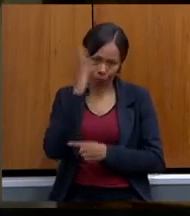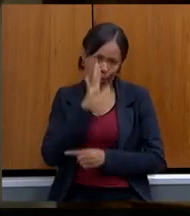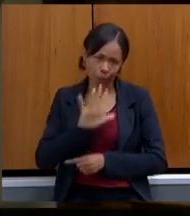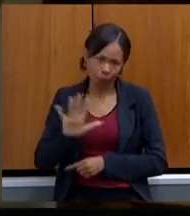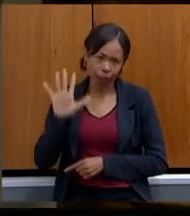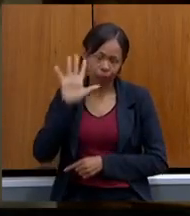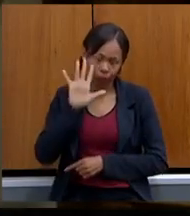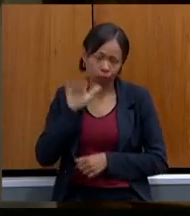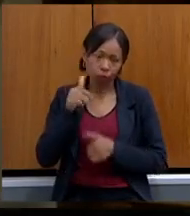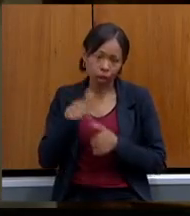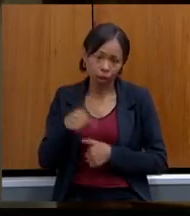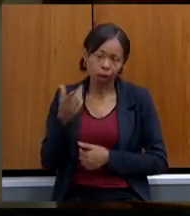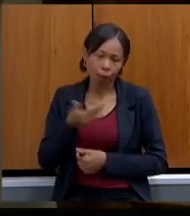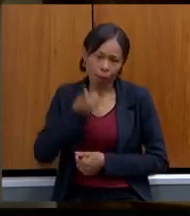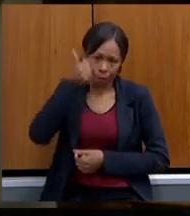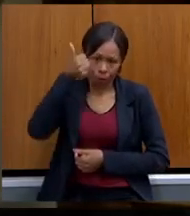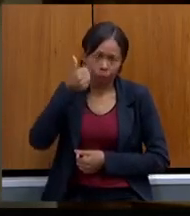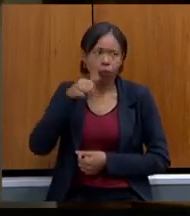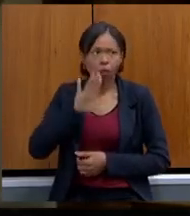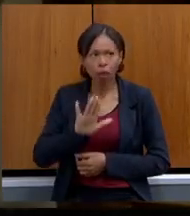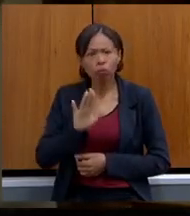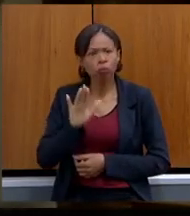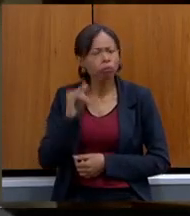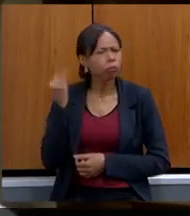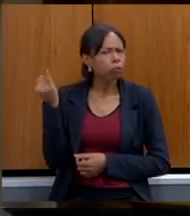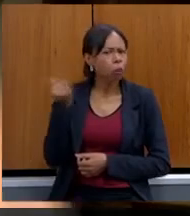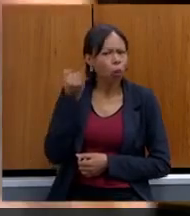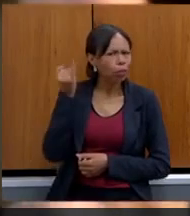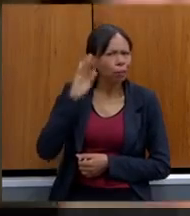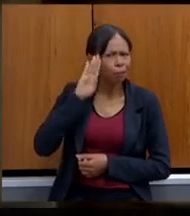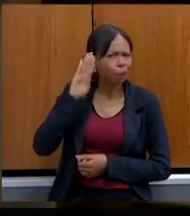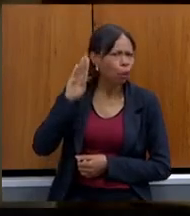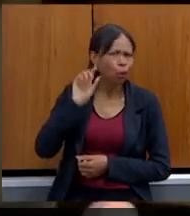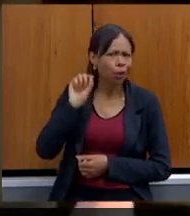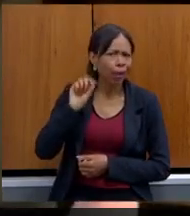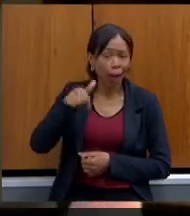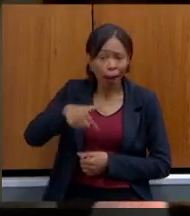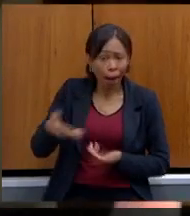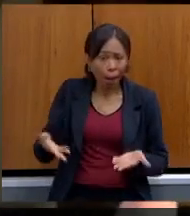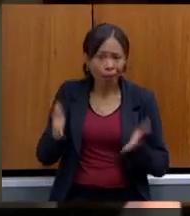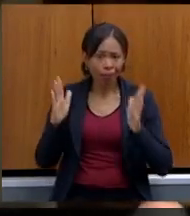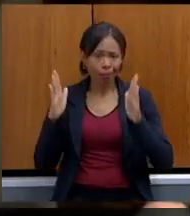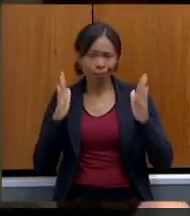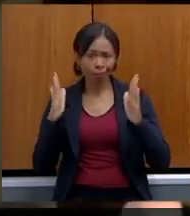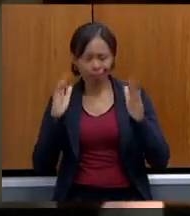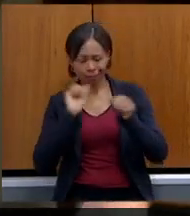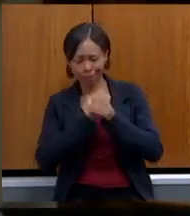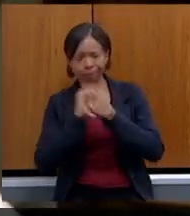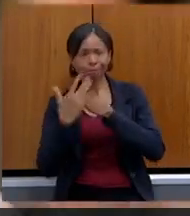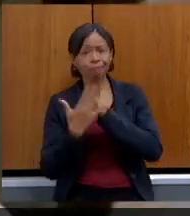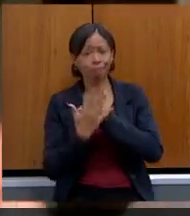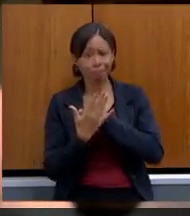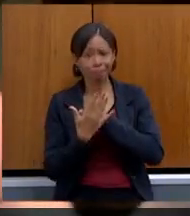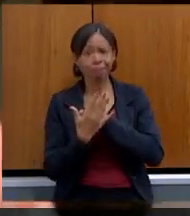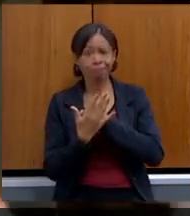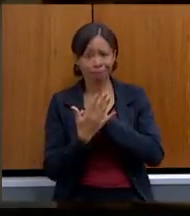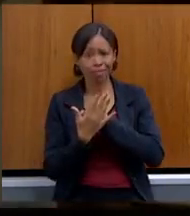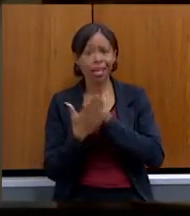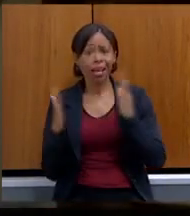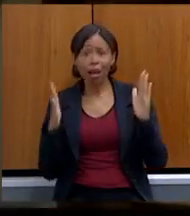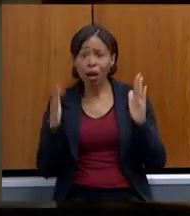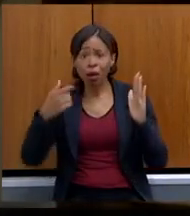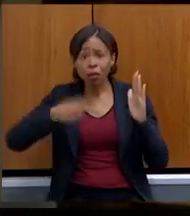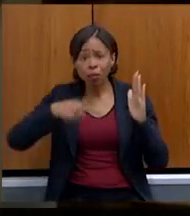ganha uma importância maior quando a gente não É vivendo essa pandemia tem que eles testaram que